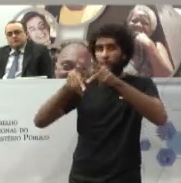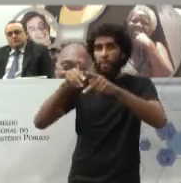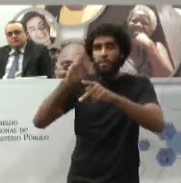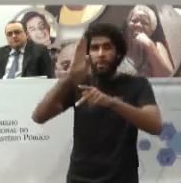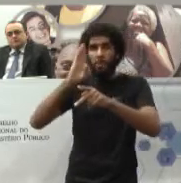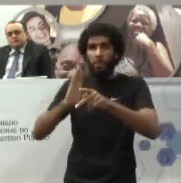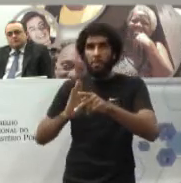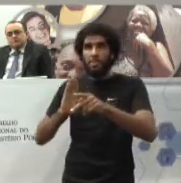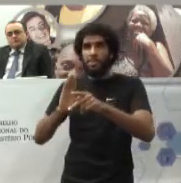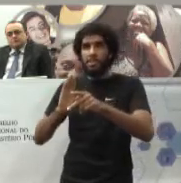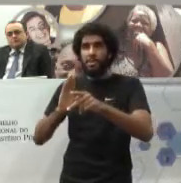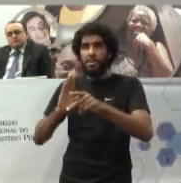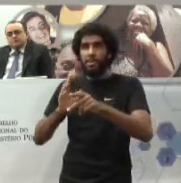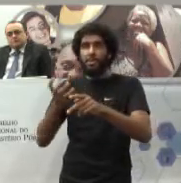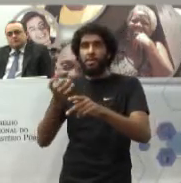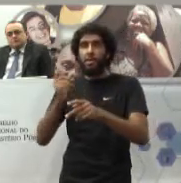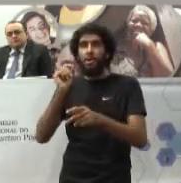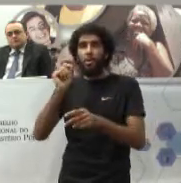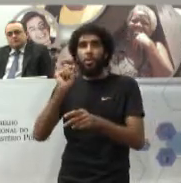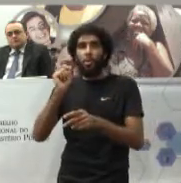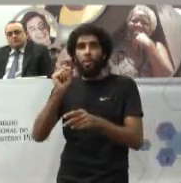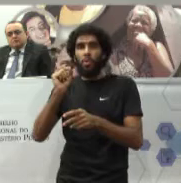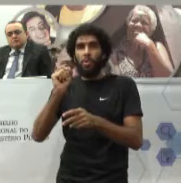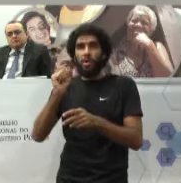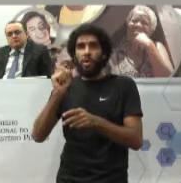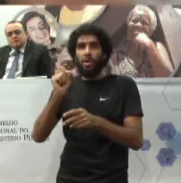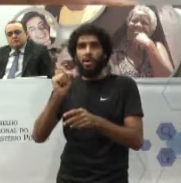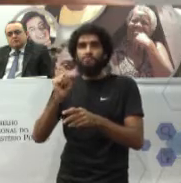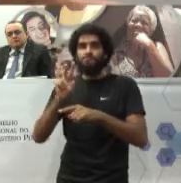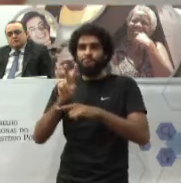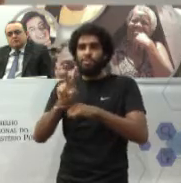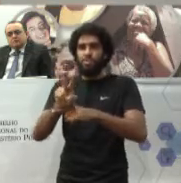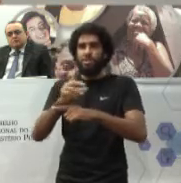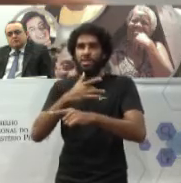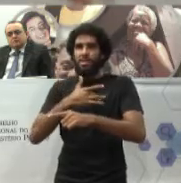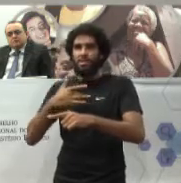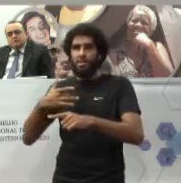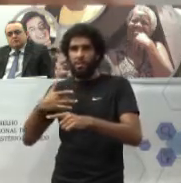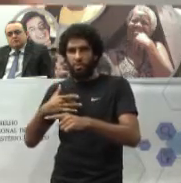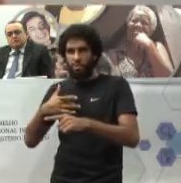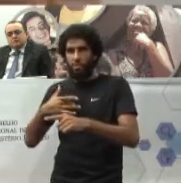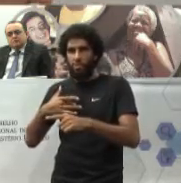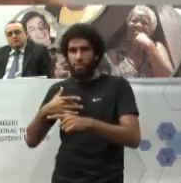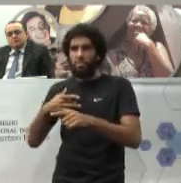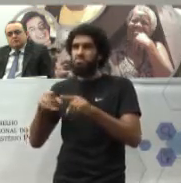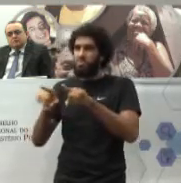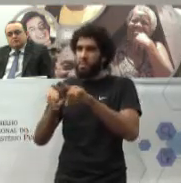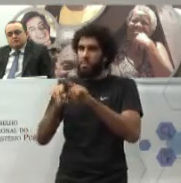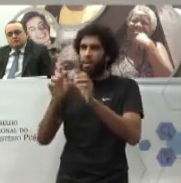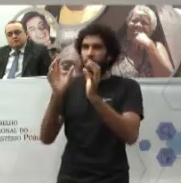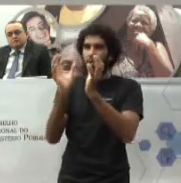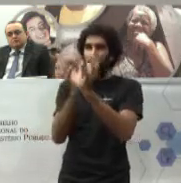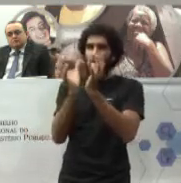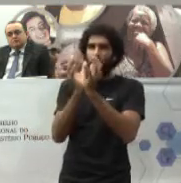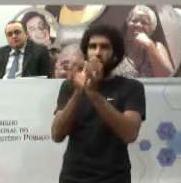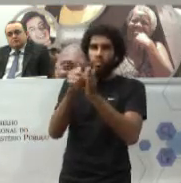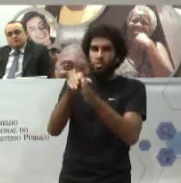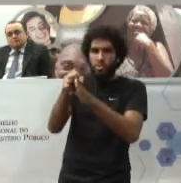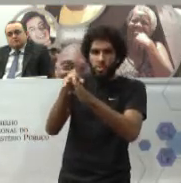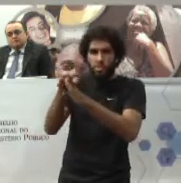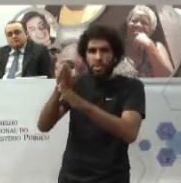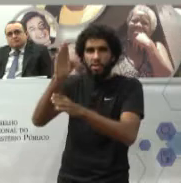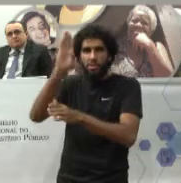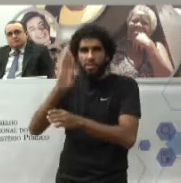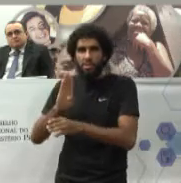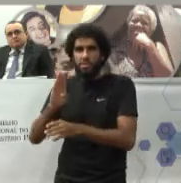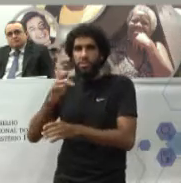povo brasileiro que milita em torno da defesa do direito à saúde que é o espaço do controle social dos conselhos estaduais e do conselho e do conselho nacional